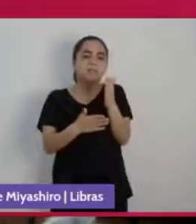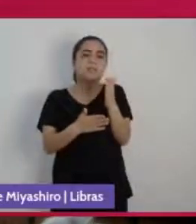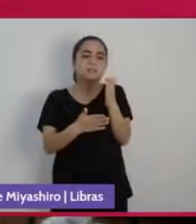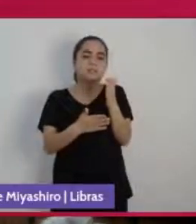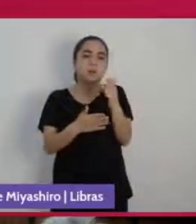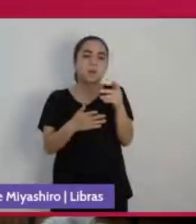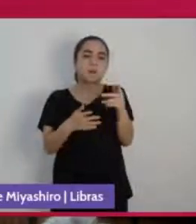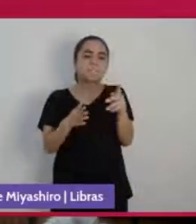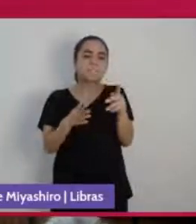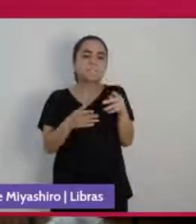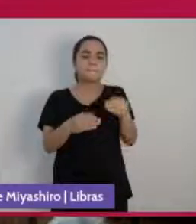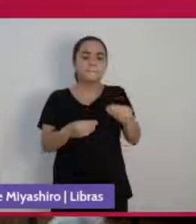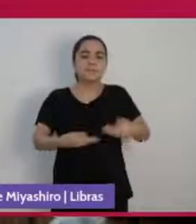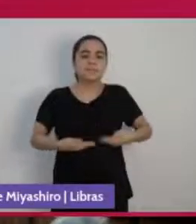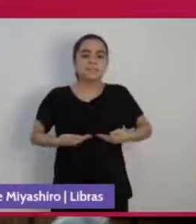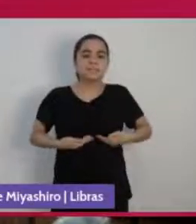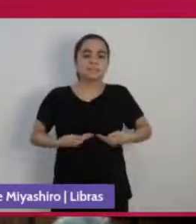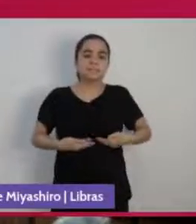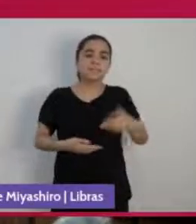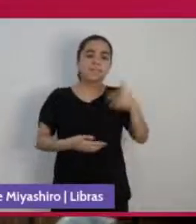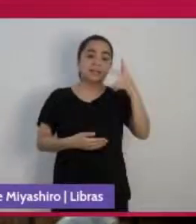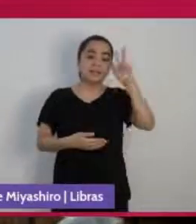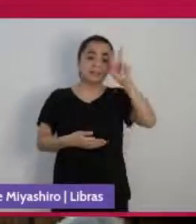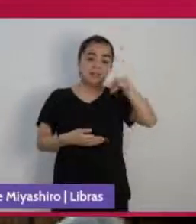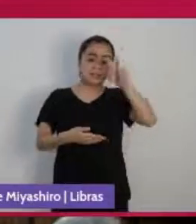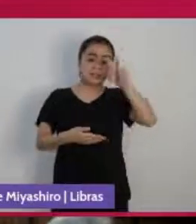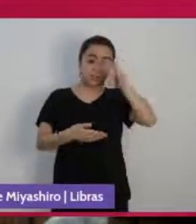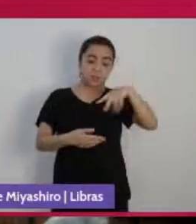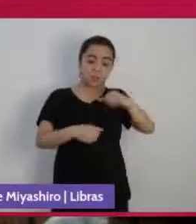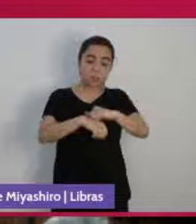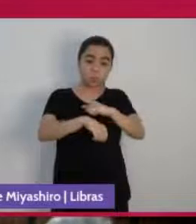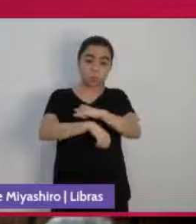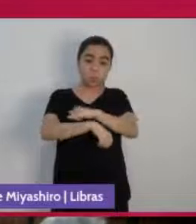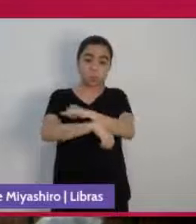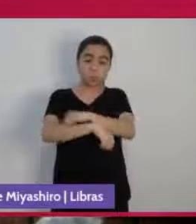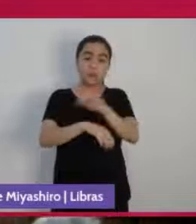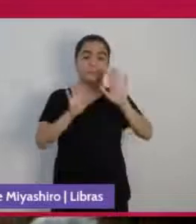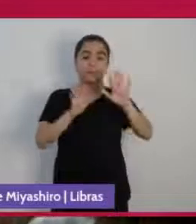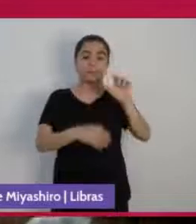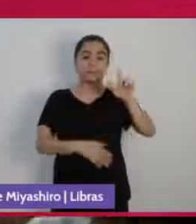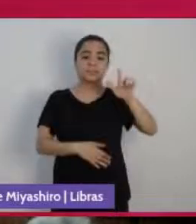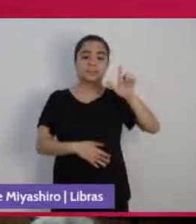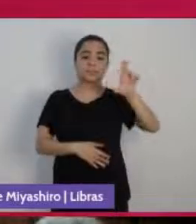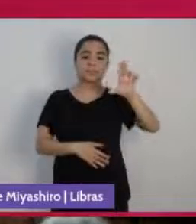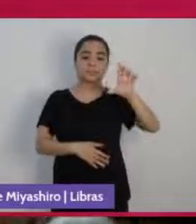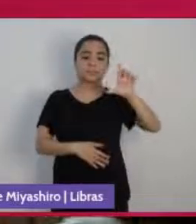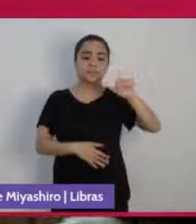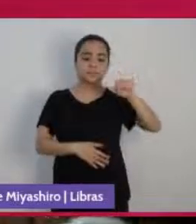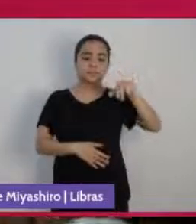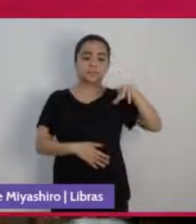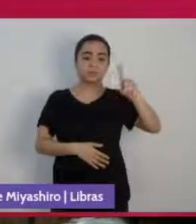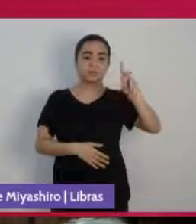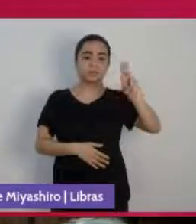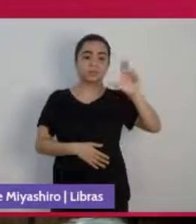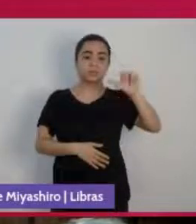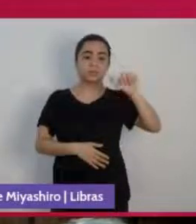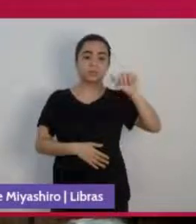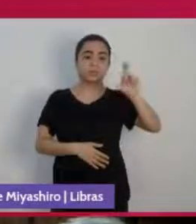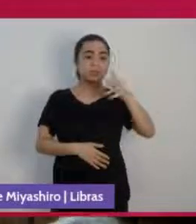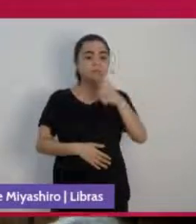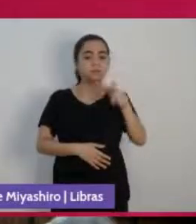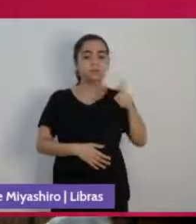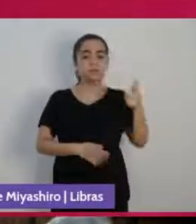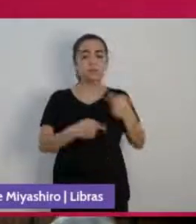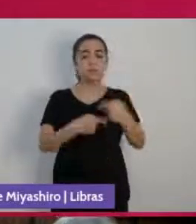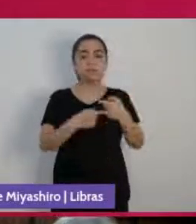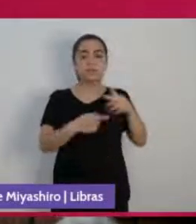torácica, leu gordura. E o tecido glandular não leu, por quê? Nos equipamentos convencionais, a fotocélula é